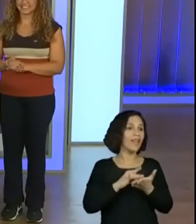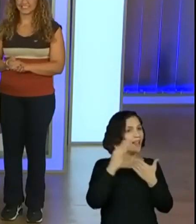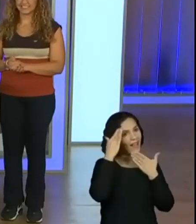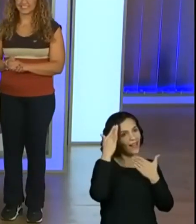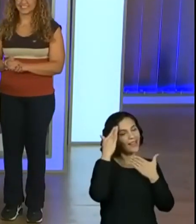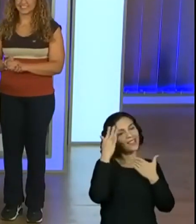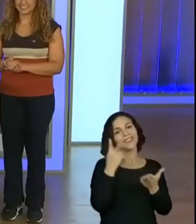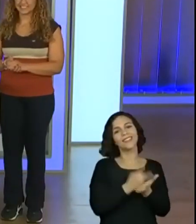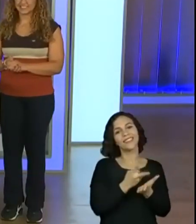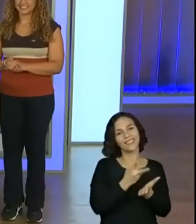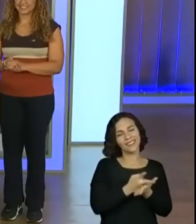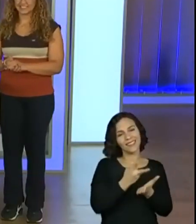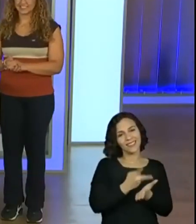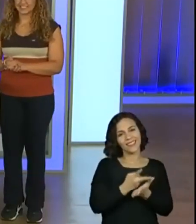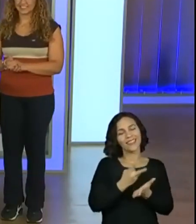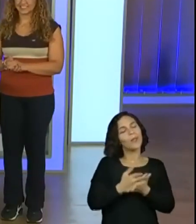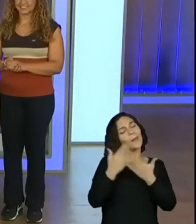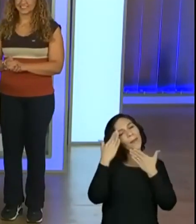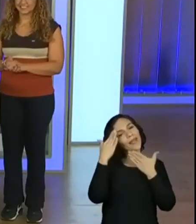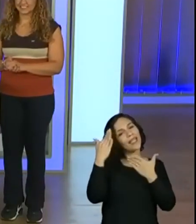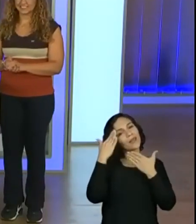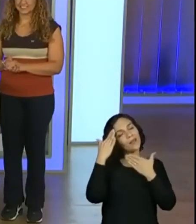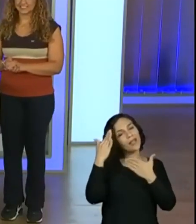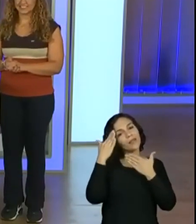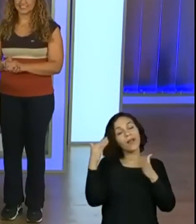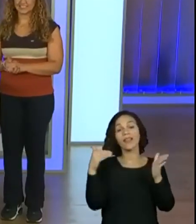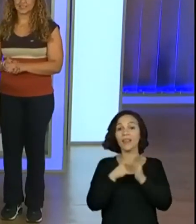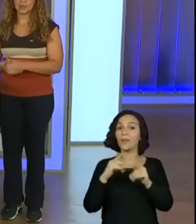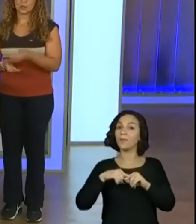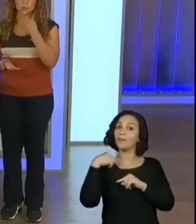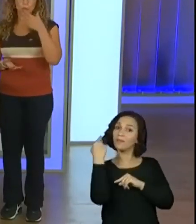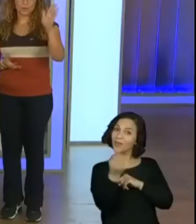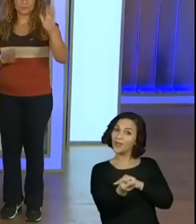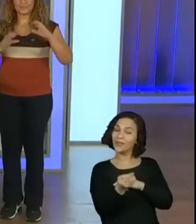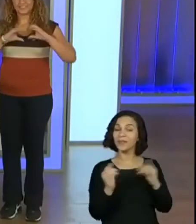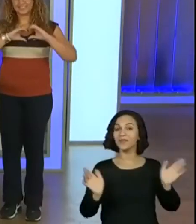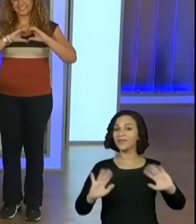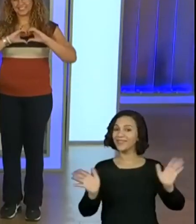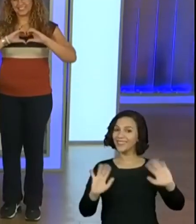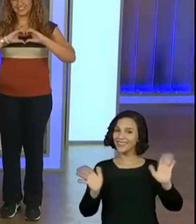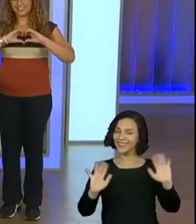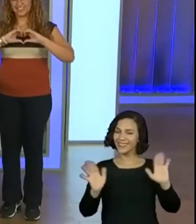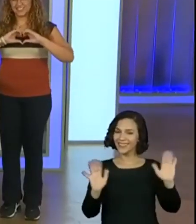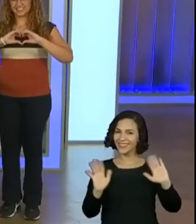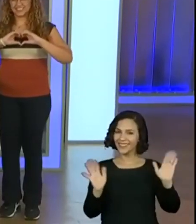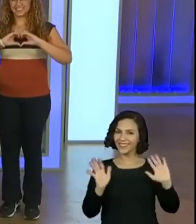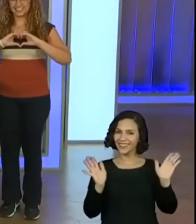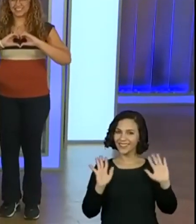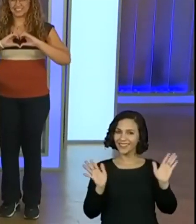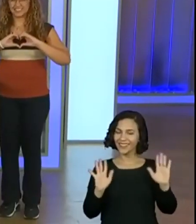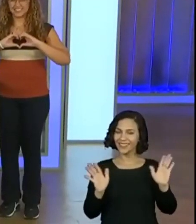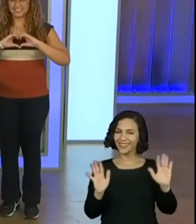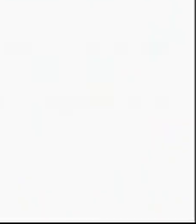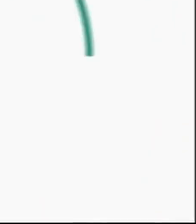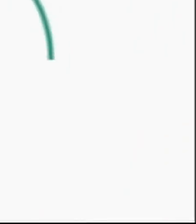tempo todo. Muito, muito, muito obrigada e até a próxima. Tchau, tchau. Tchau, tchau.